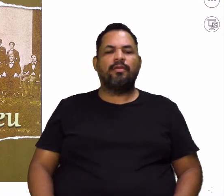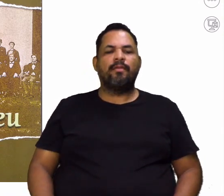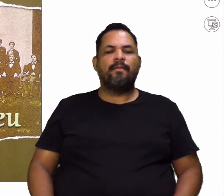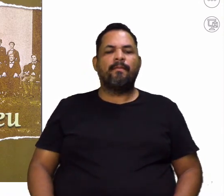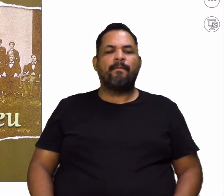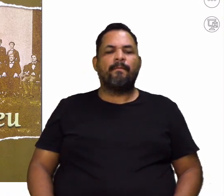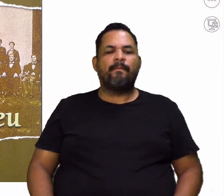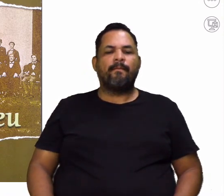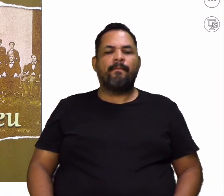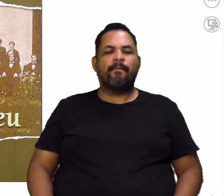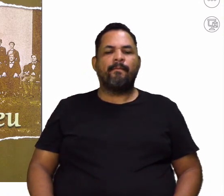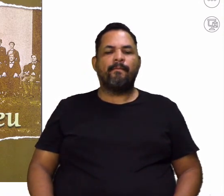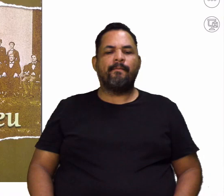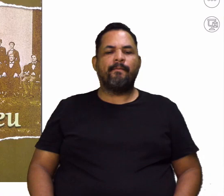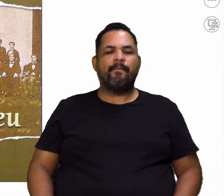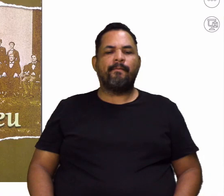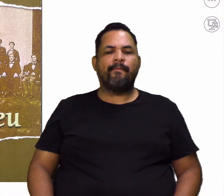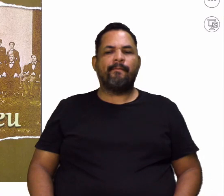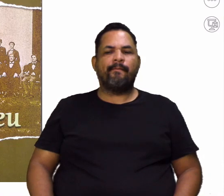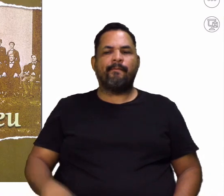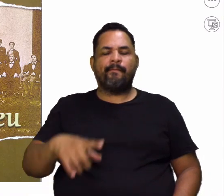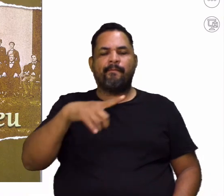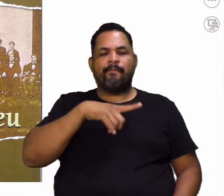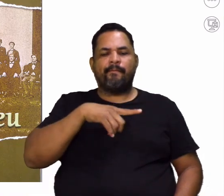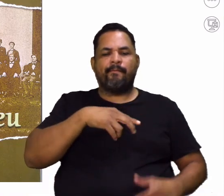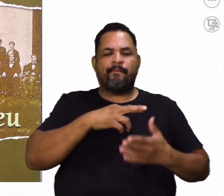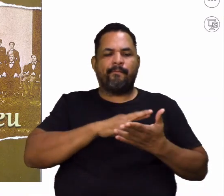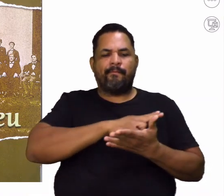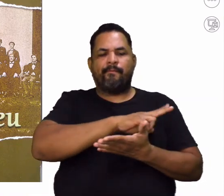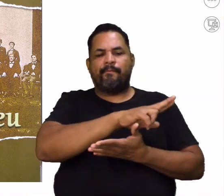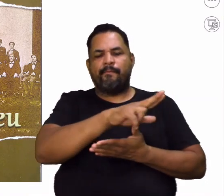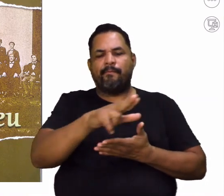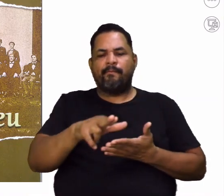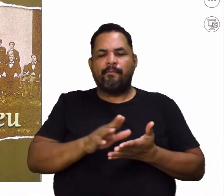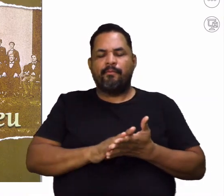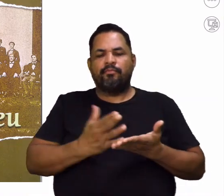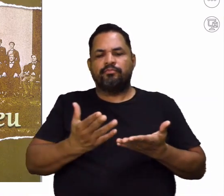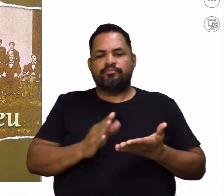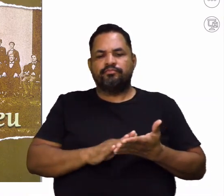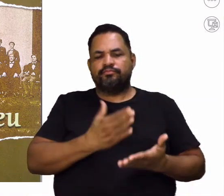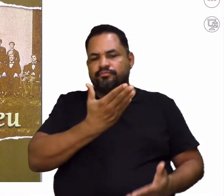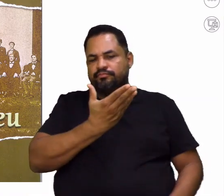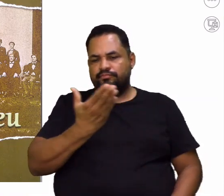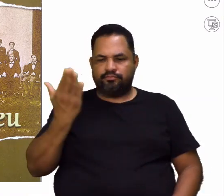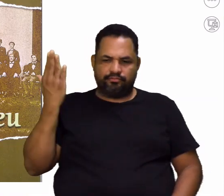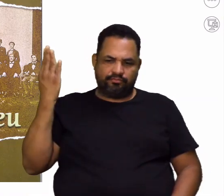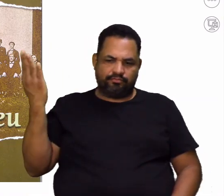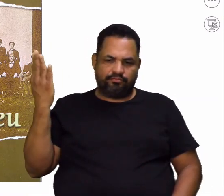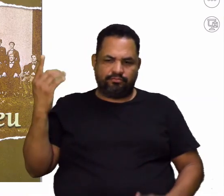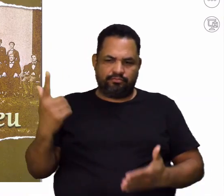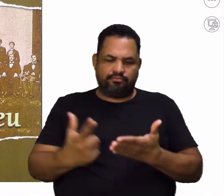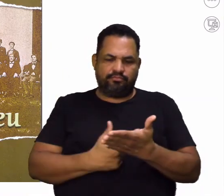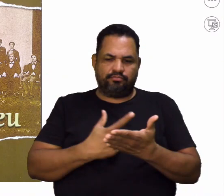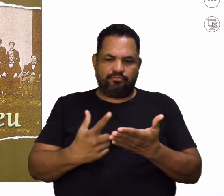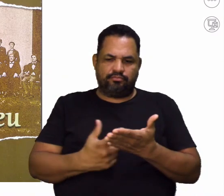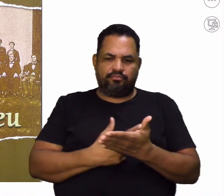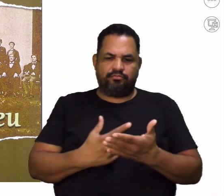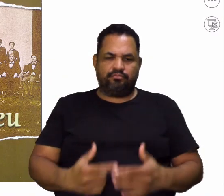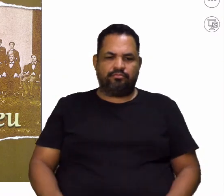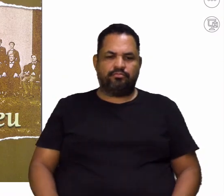então aqui eu trouxe né várias versões dessa obra ó